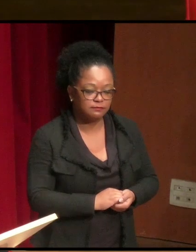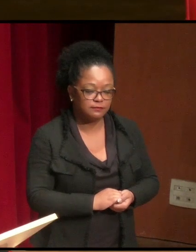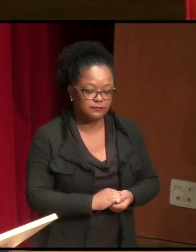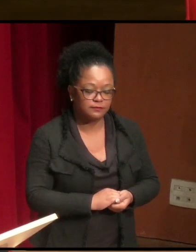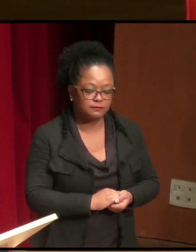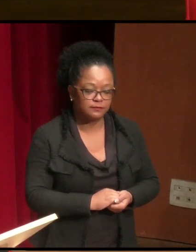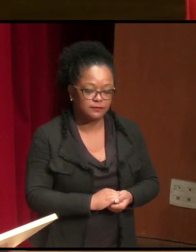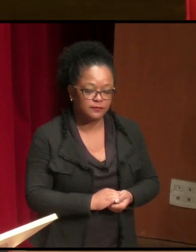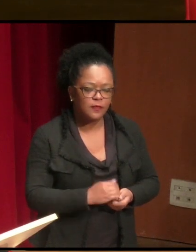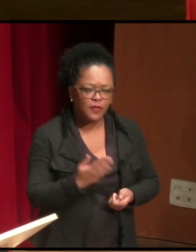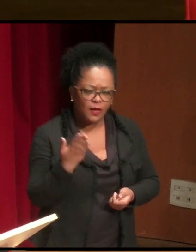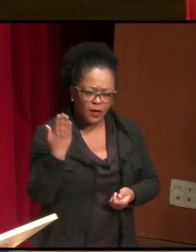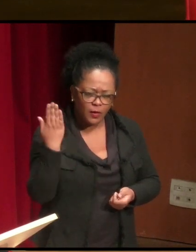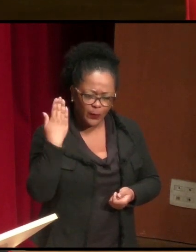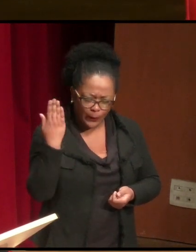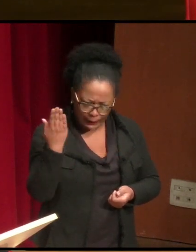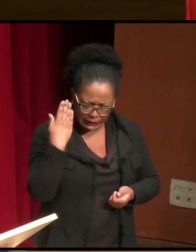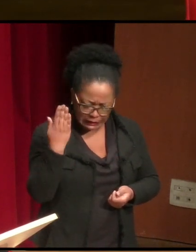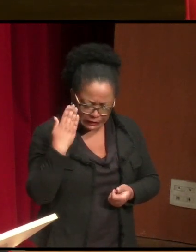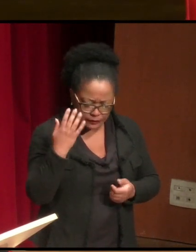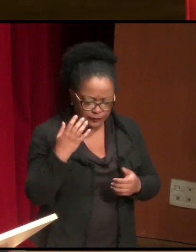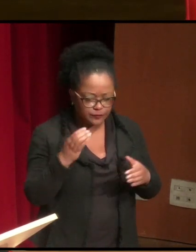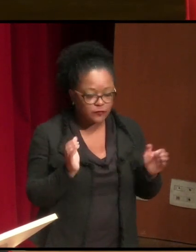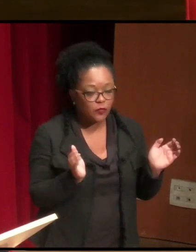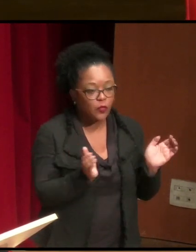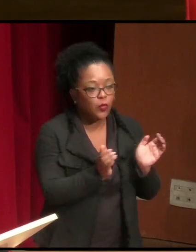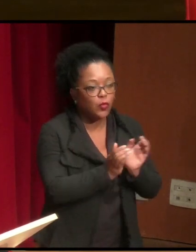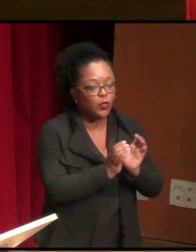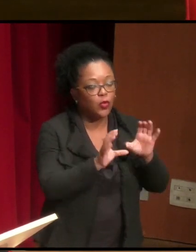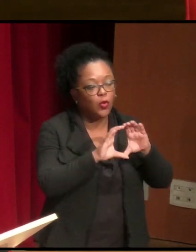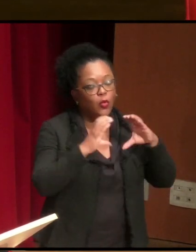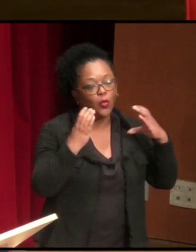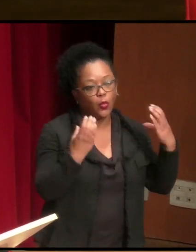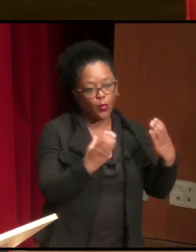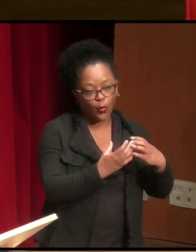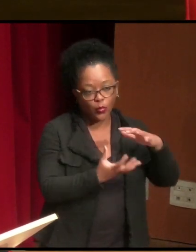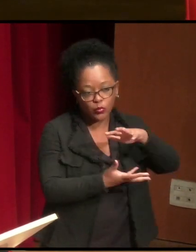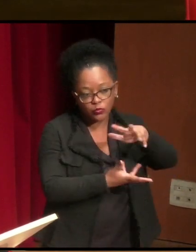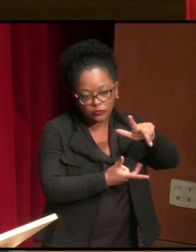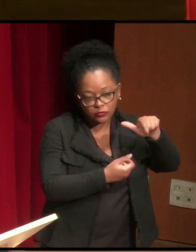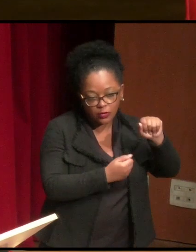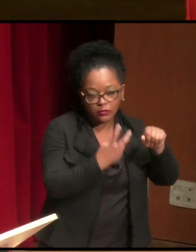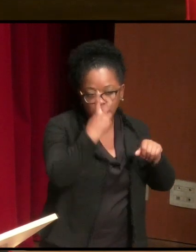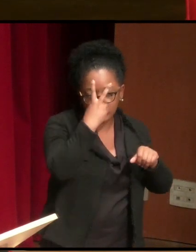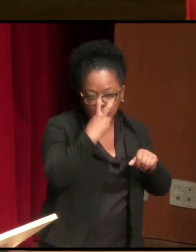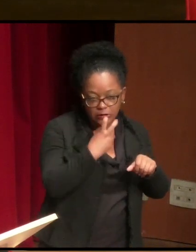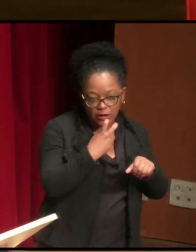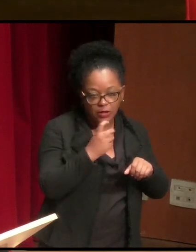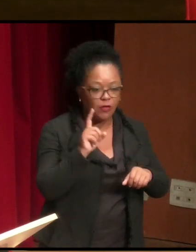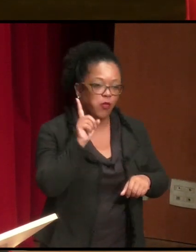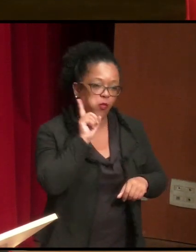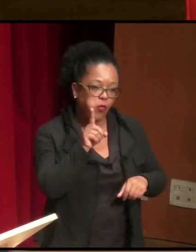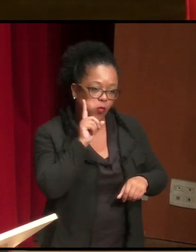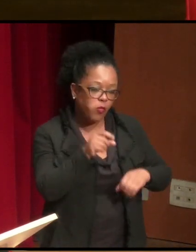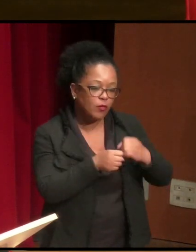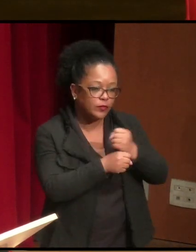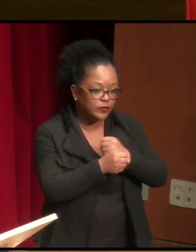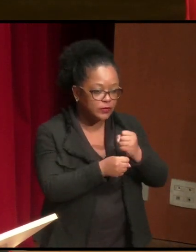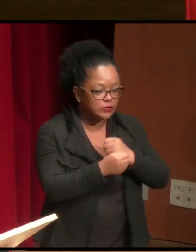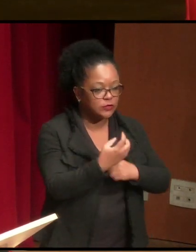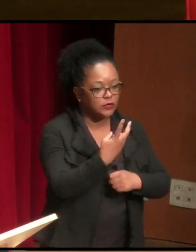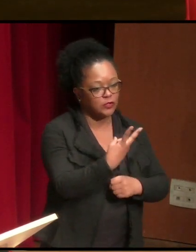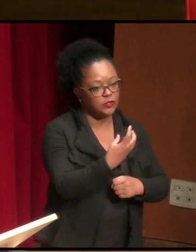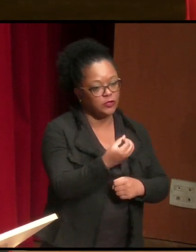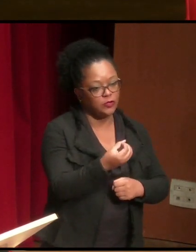Eu tive no encontro da União Mundial de Cegos em Orlando em 2016 e foi o último presencial, depois